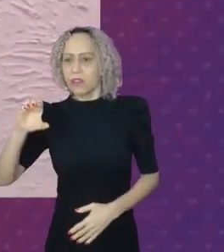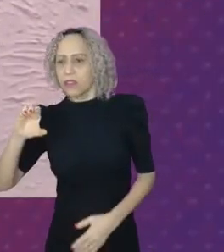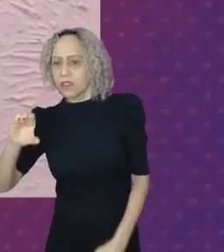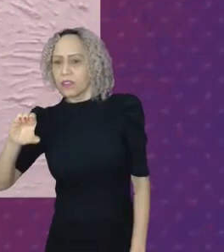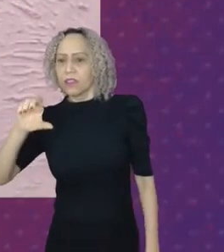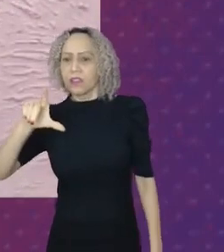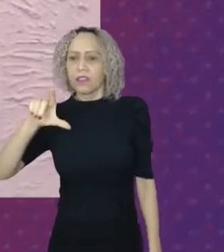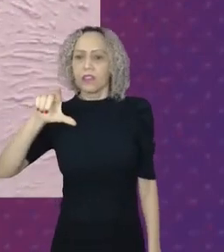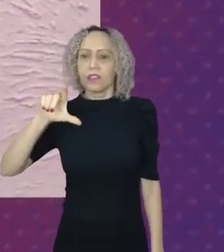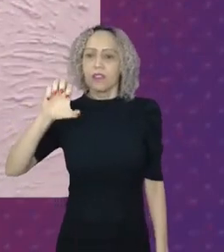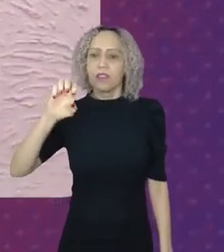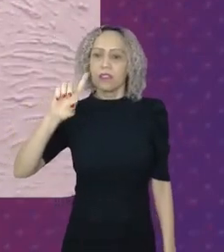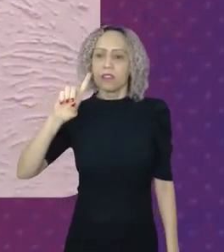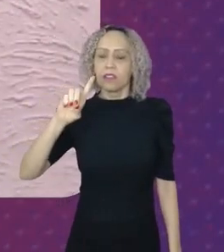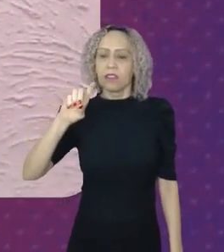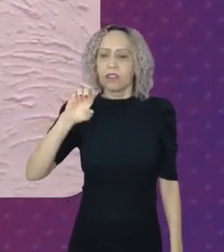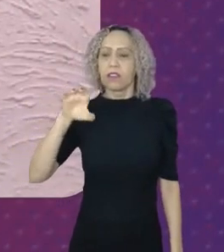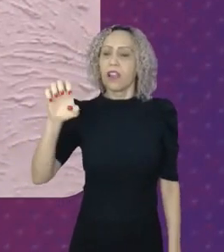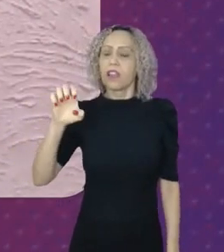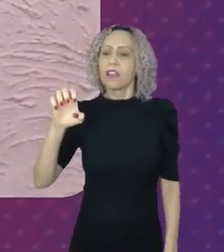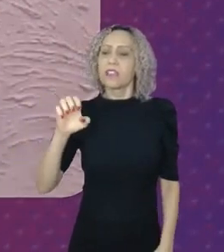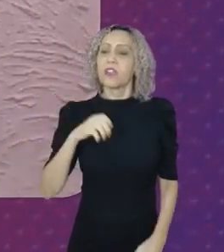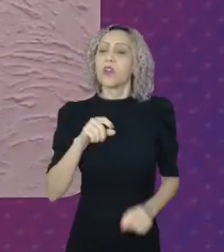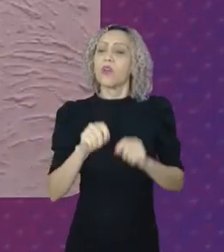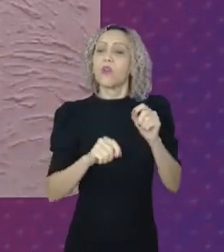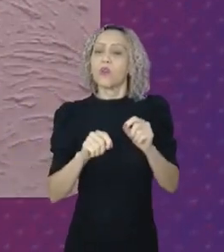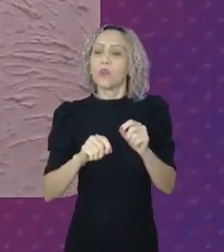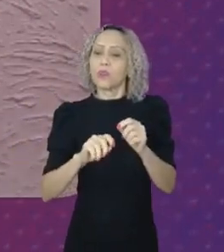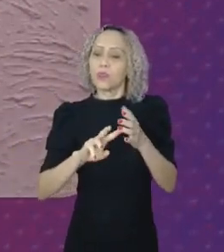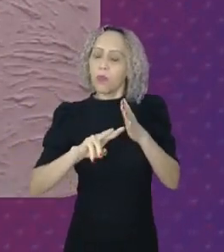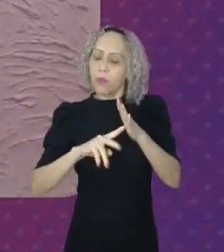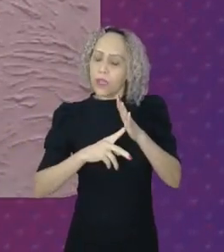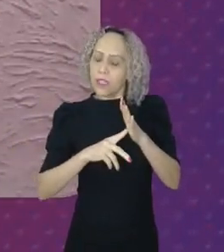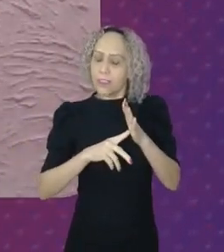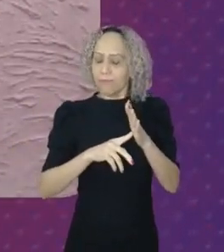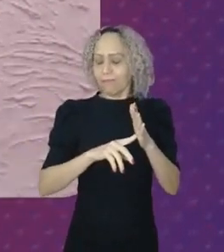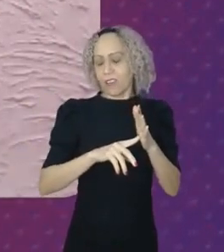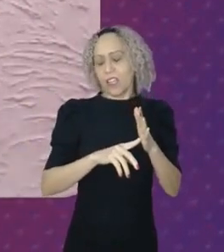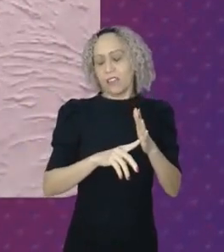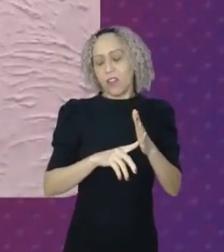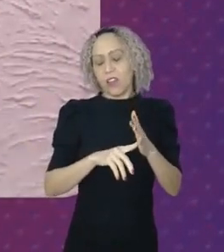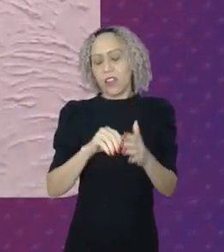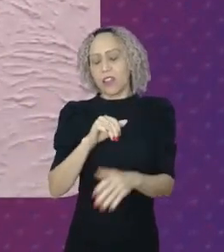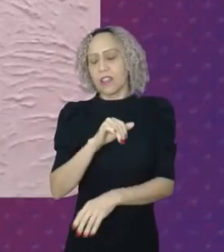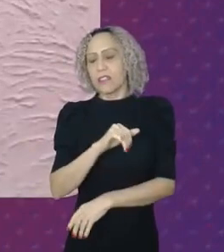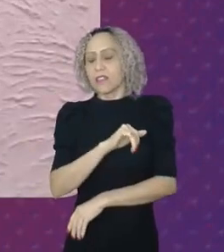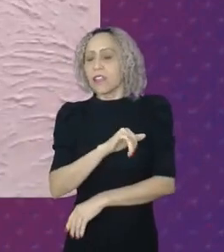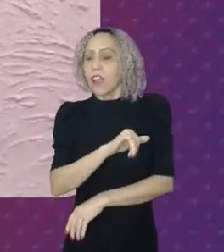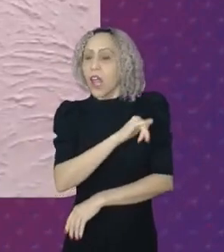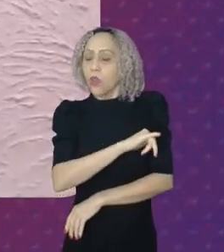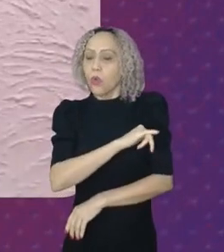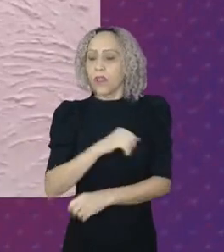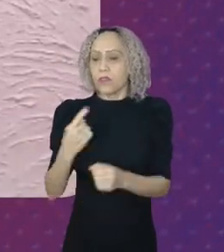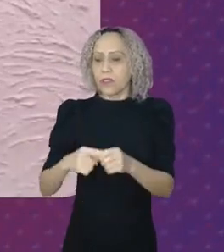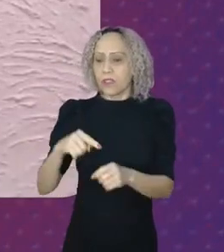Nova Iguaçu e faço parte da FENATRAD, Federação Nacional de Trabalhadoras